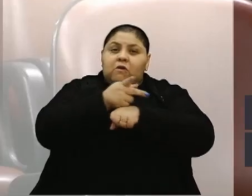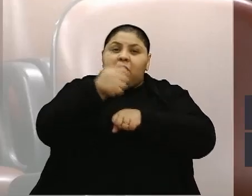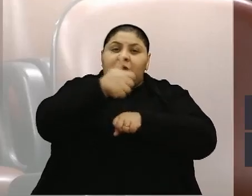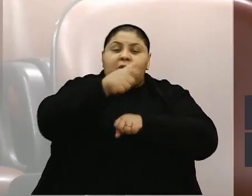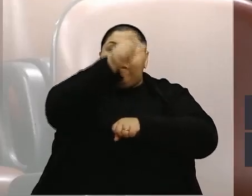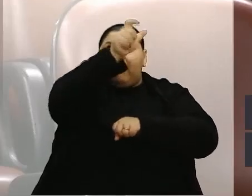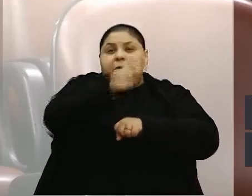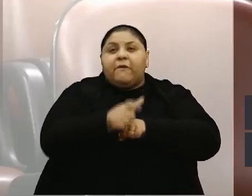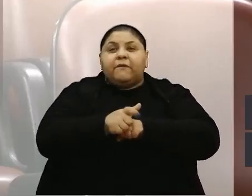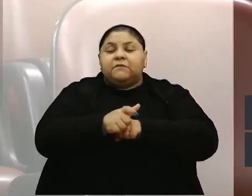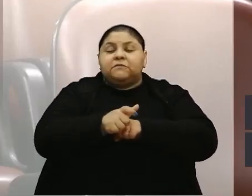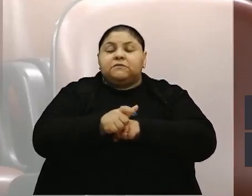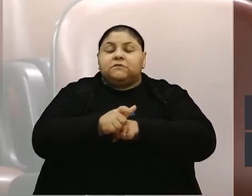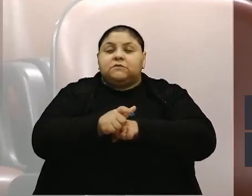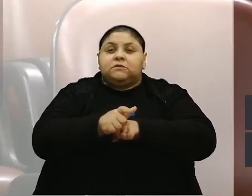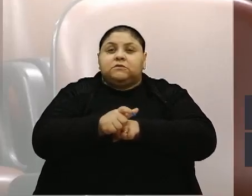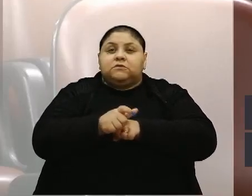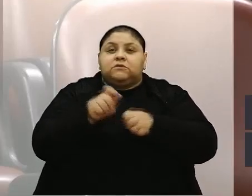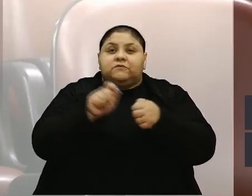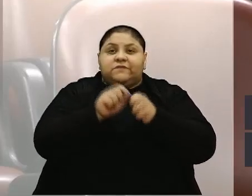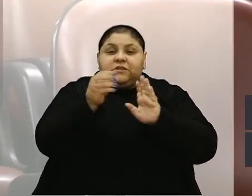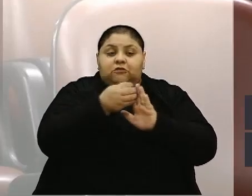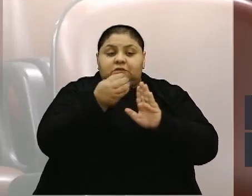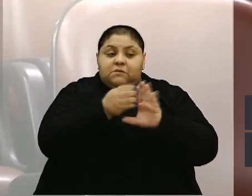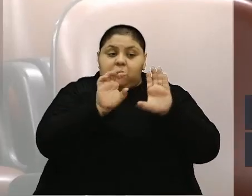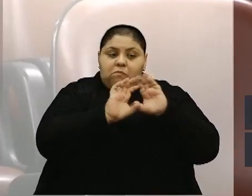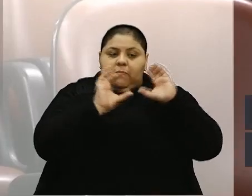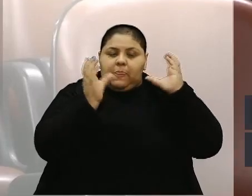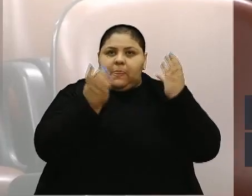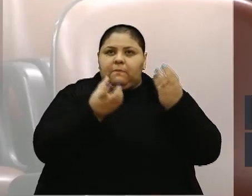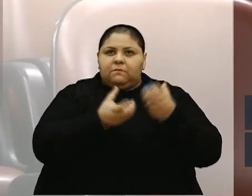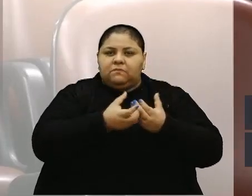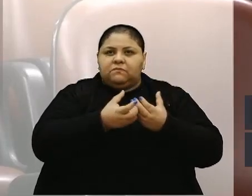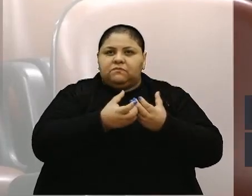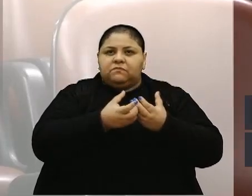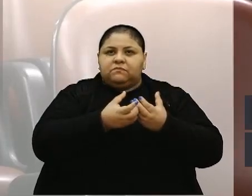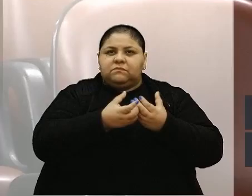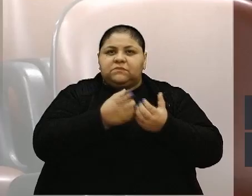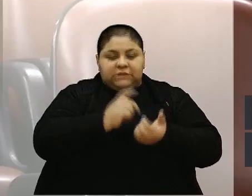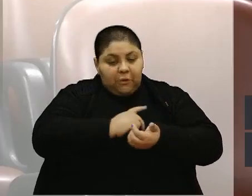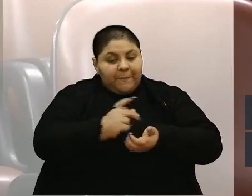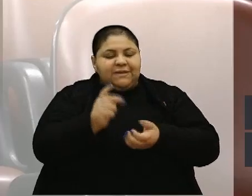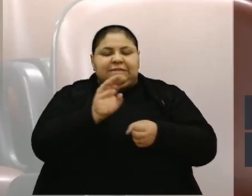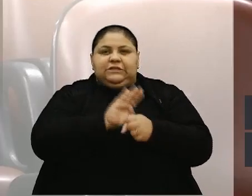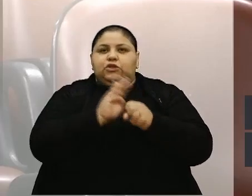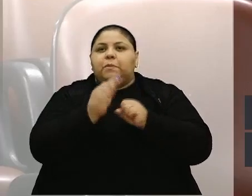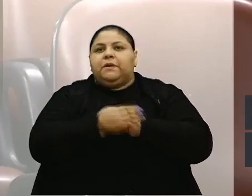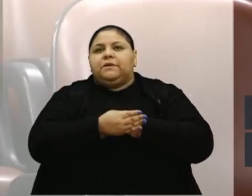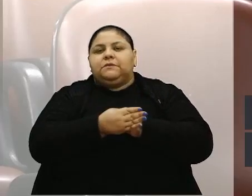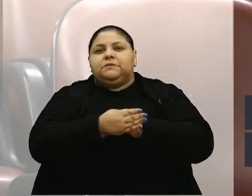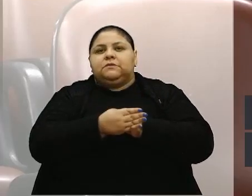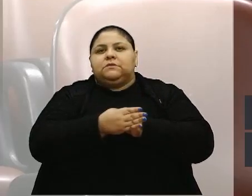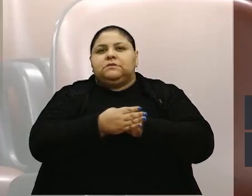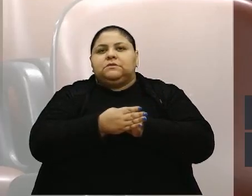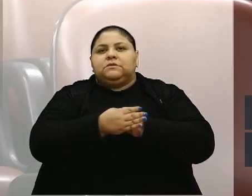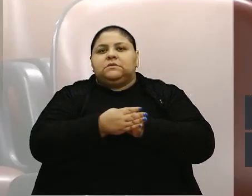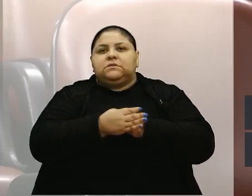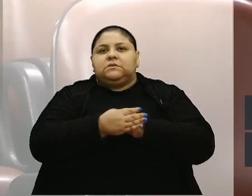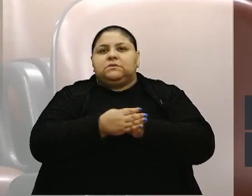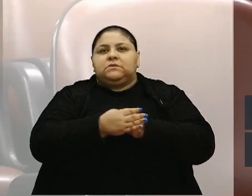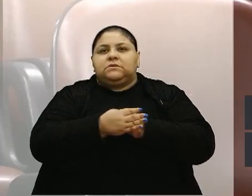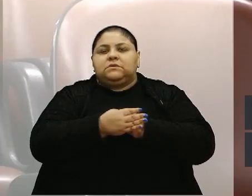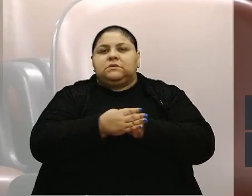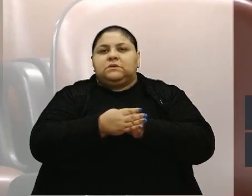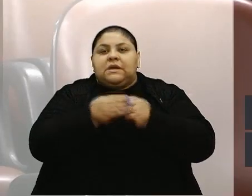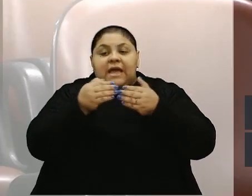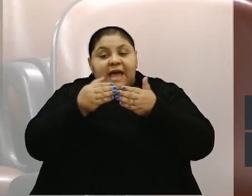que a gente procurou, que nem nós fazíamos no orçamento comunitário, é o presidente do bairro. O presidente do bairro é a porta dos